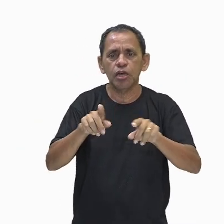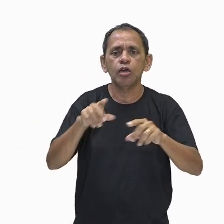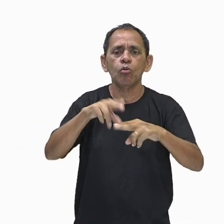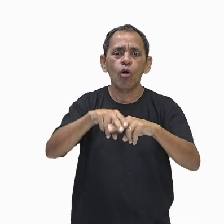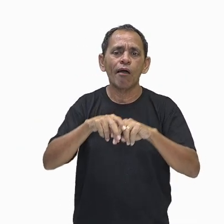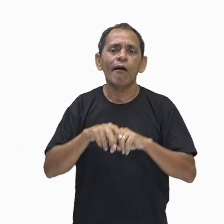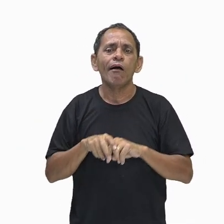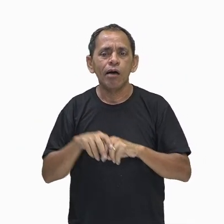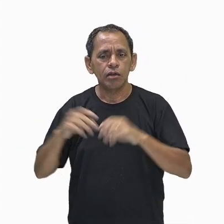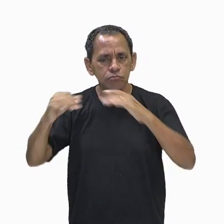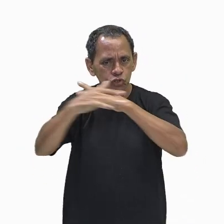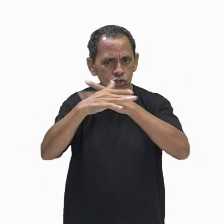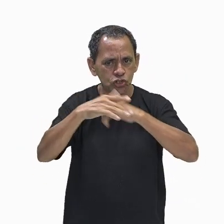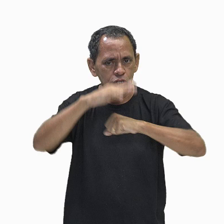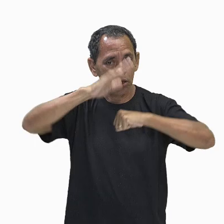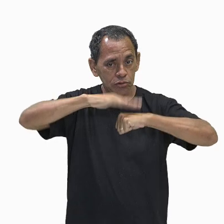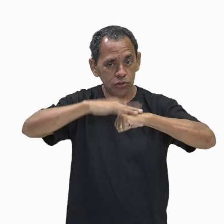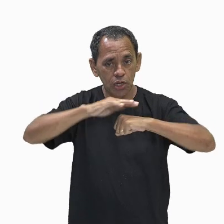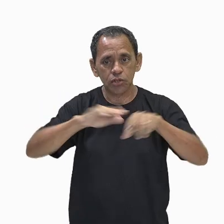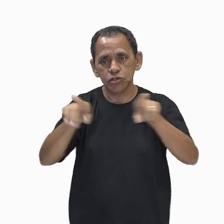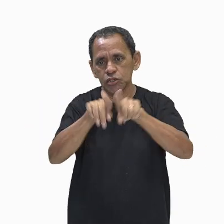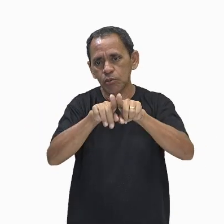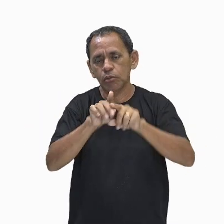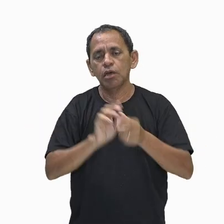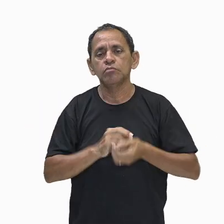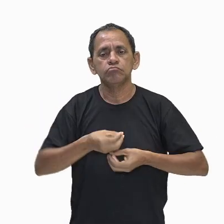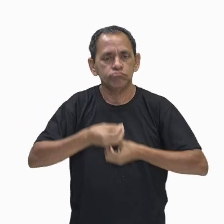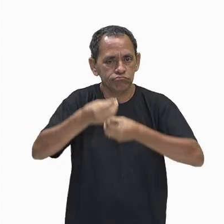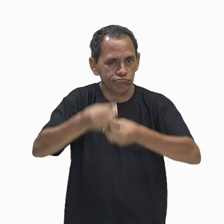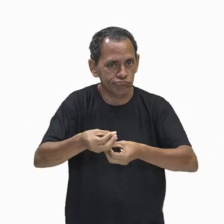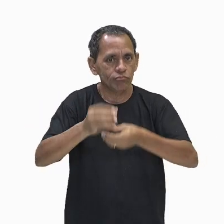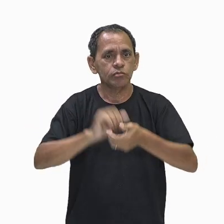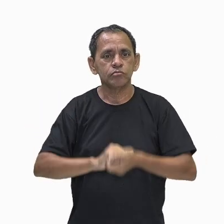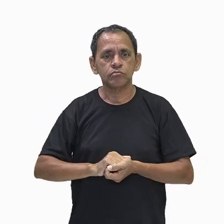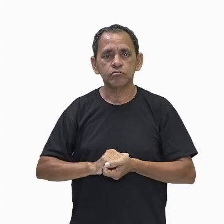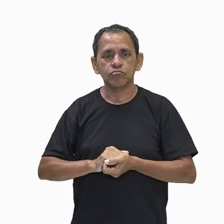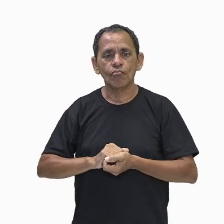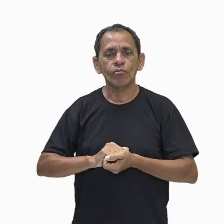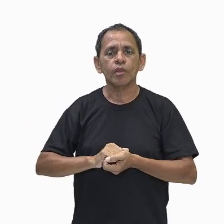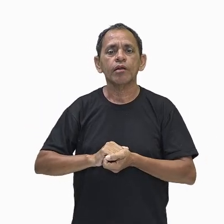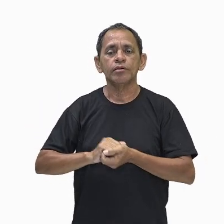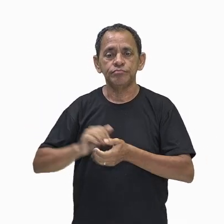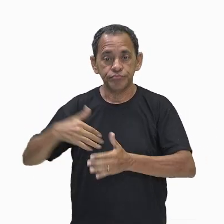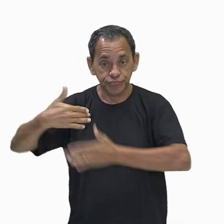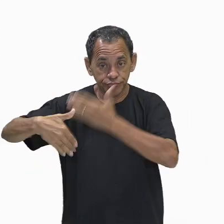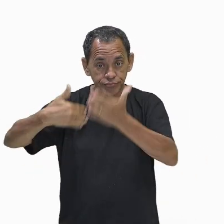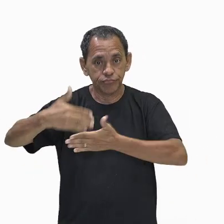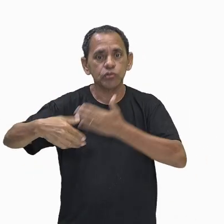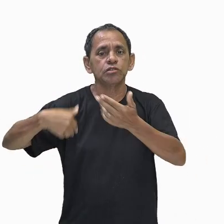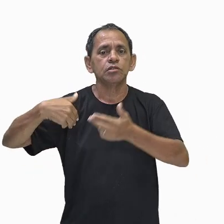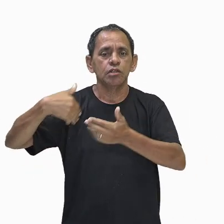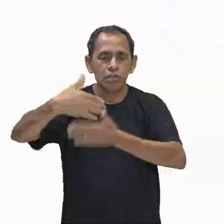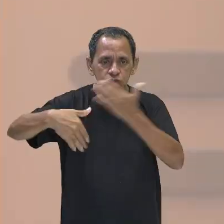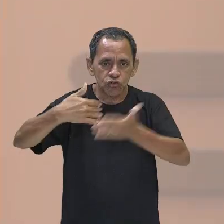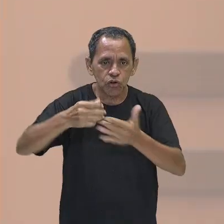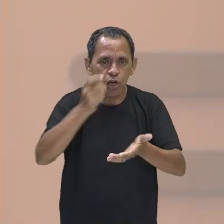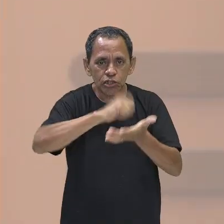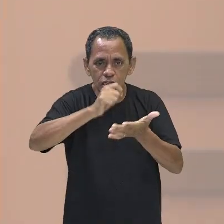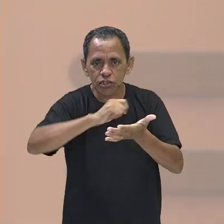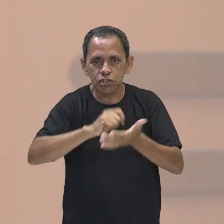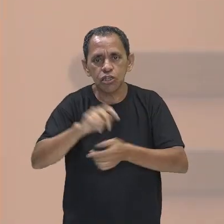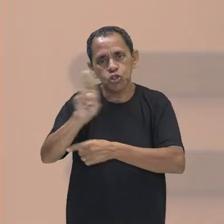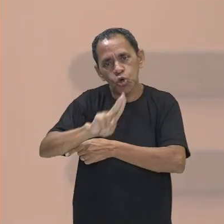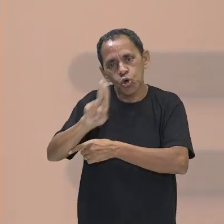de cidade-estado. São atribuídos aos sumérios o desenvolvimento da escrita cuneiforme e o uso da